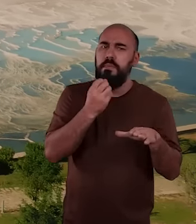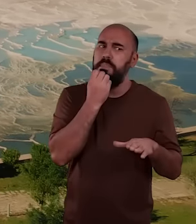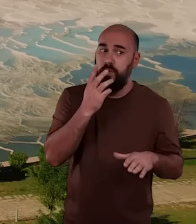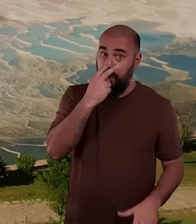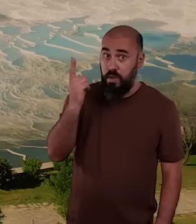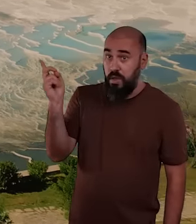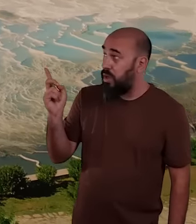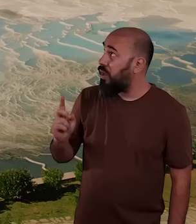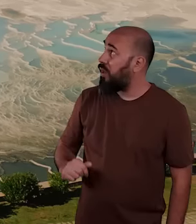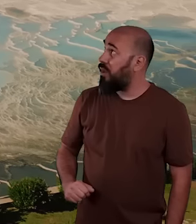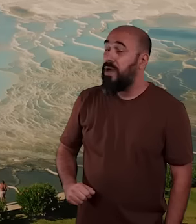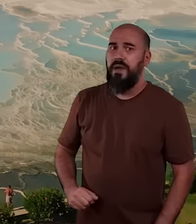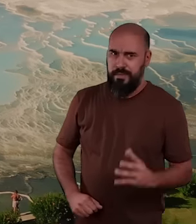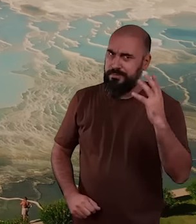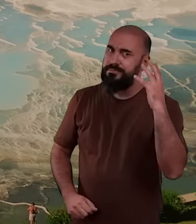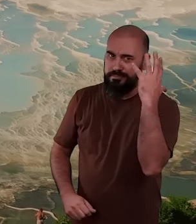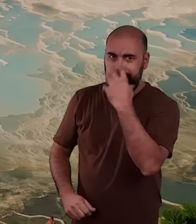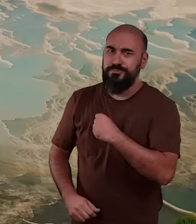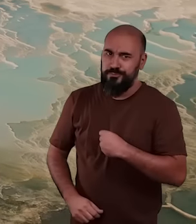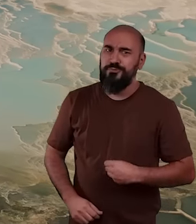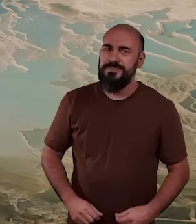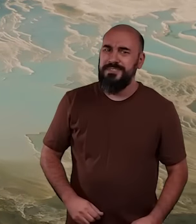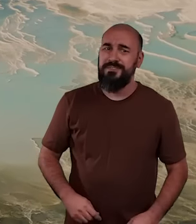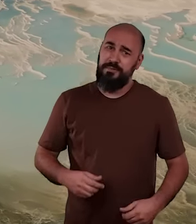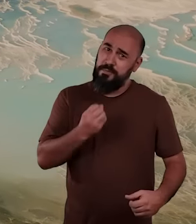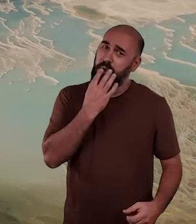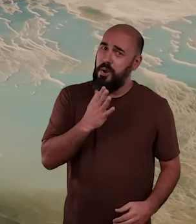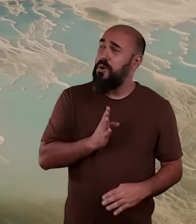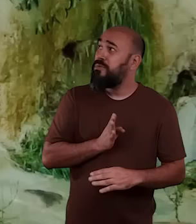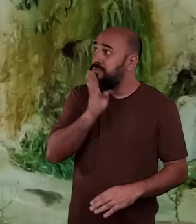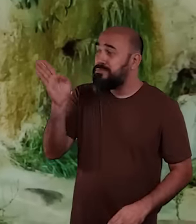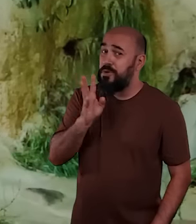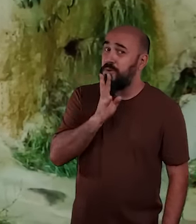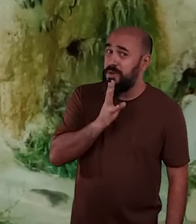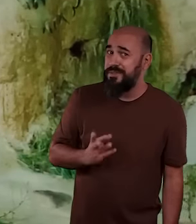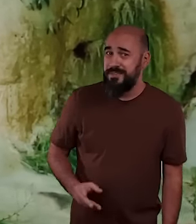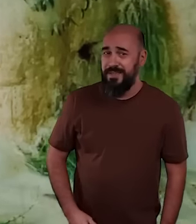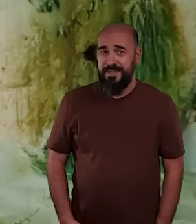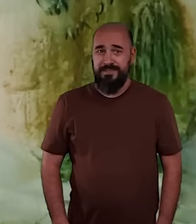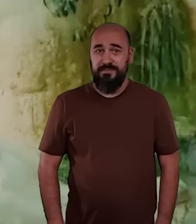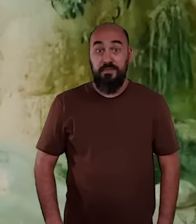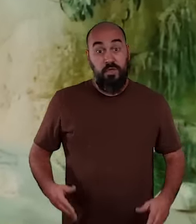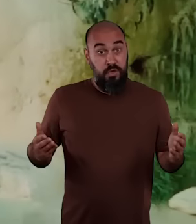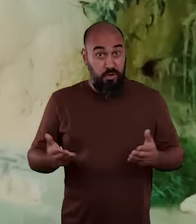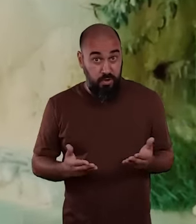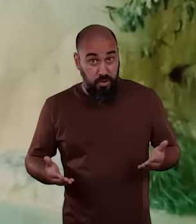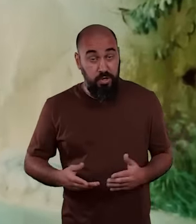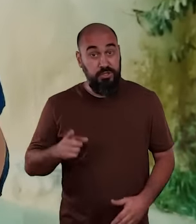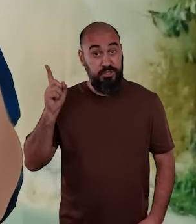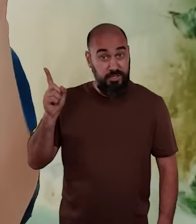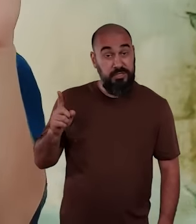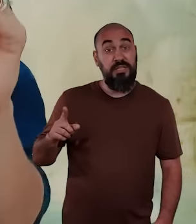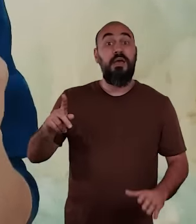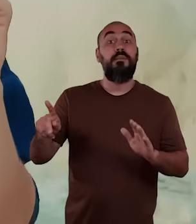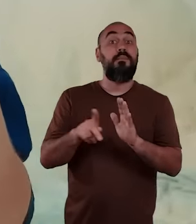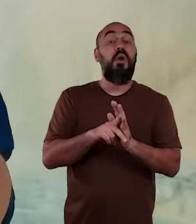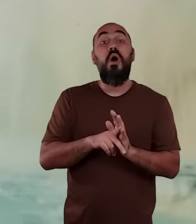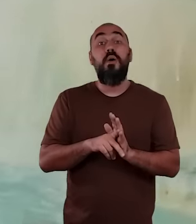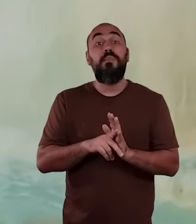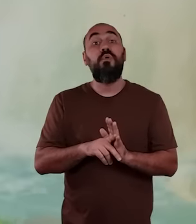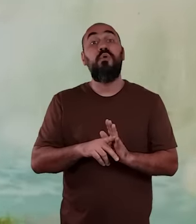tela. Realmente é um lugar muito, muito lindo, vale a pena conhecer. E atualmente, Pamukkale é considerado um